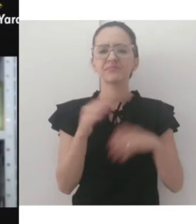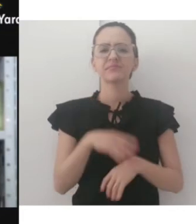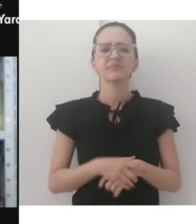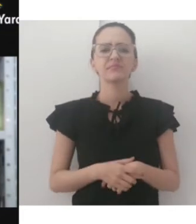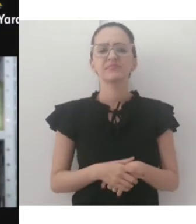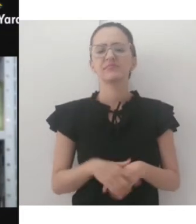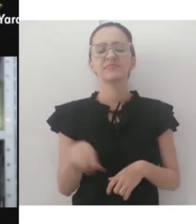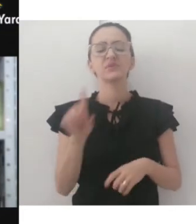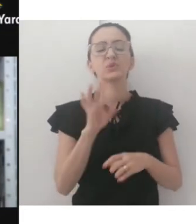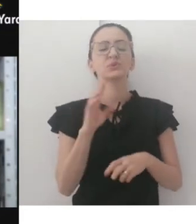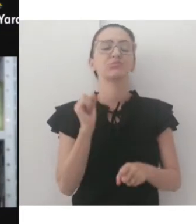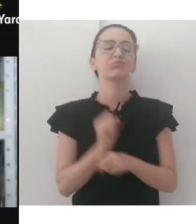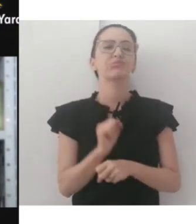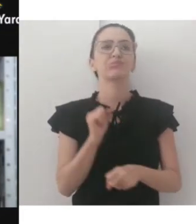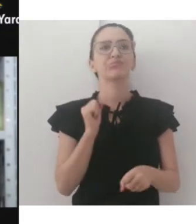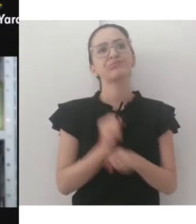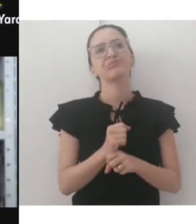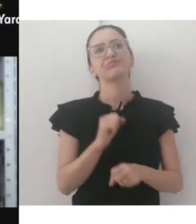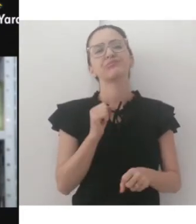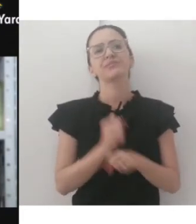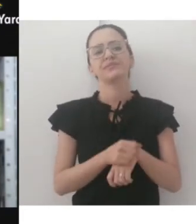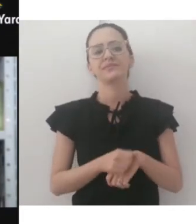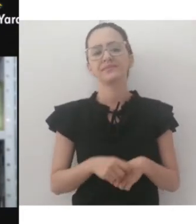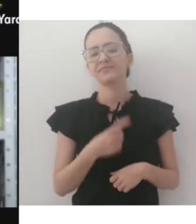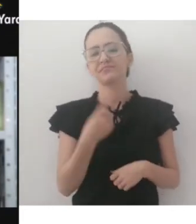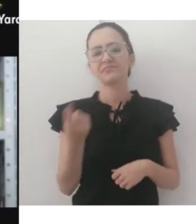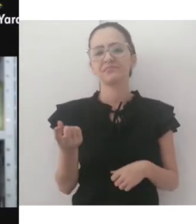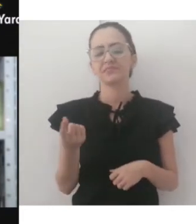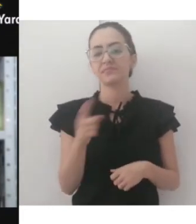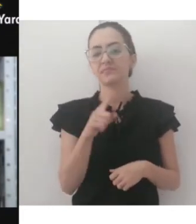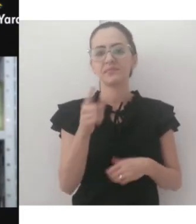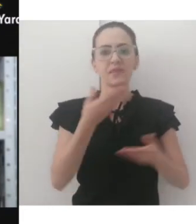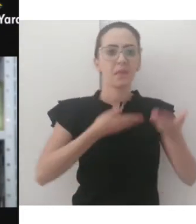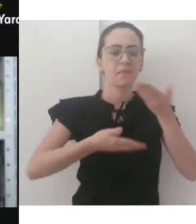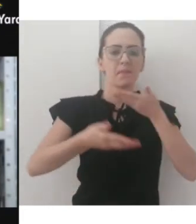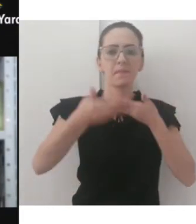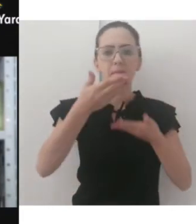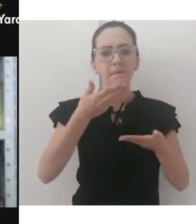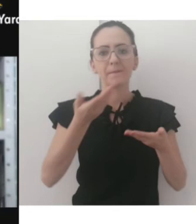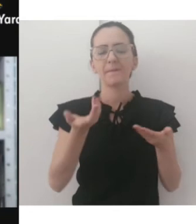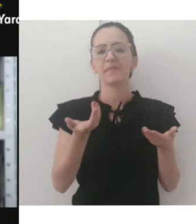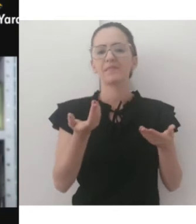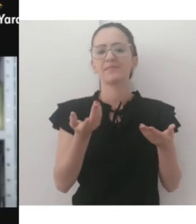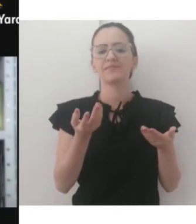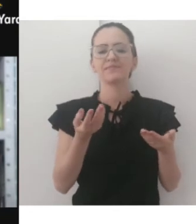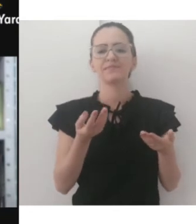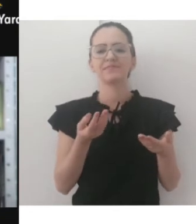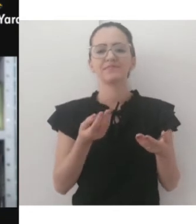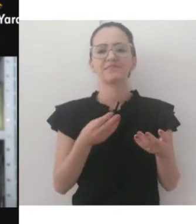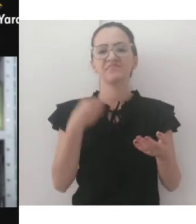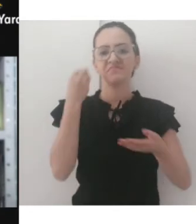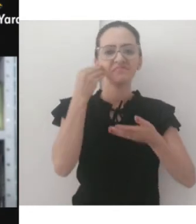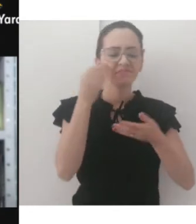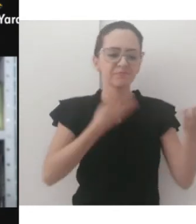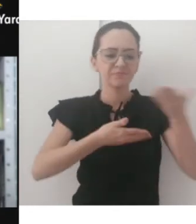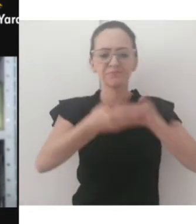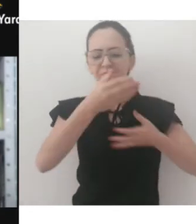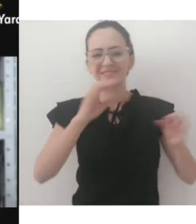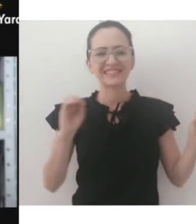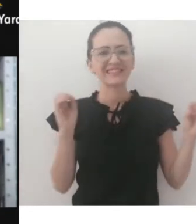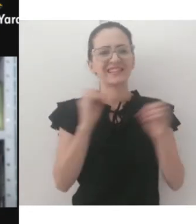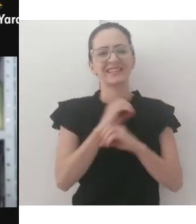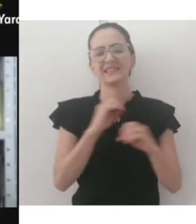acompanham aquelas outras, elas ficam esperando o tempo inteiro, quando na verdade podiam estar interagindo e